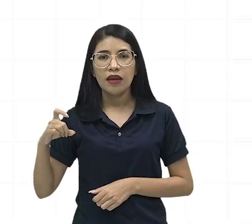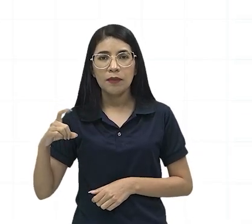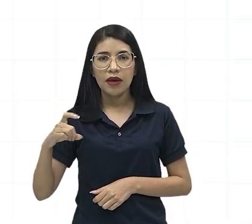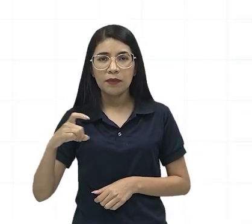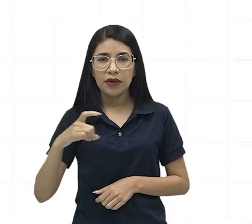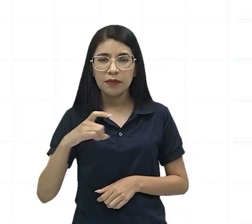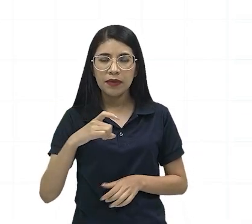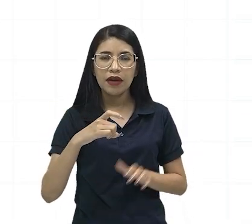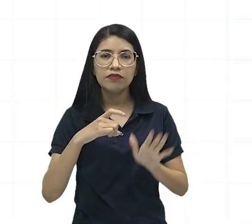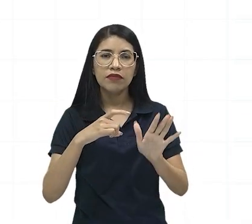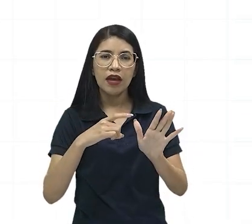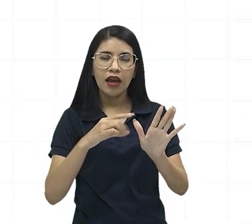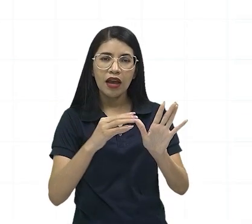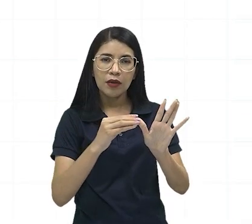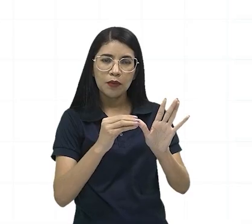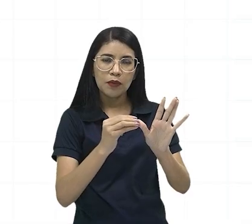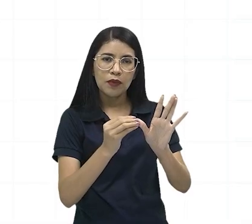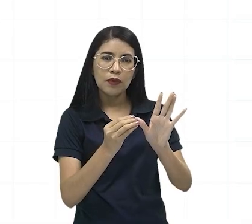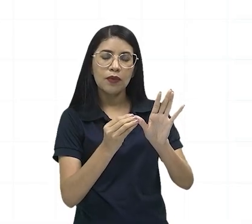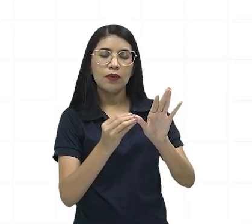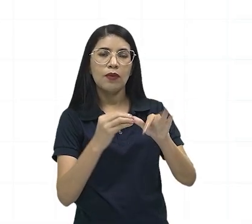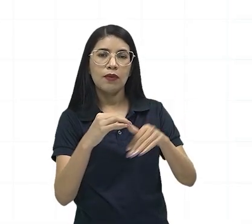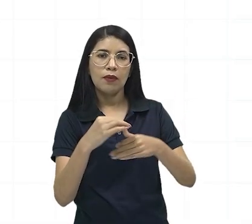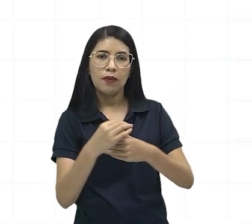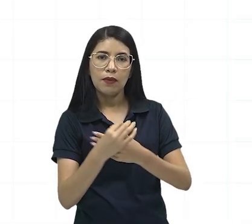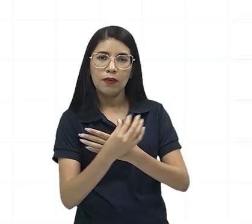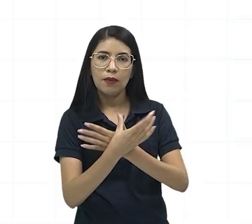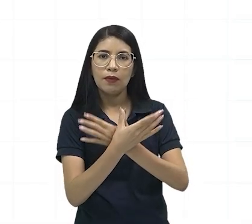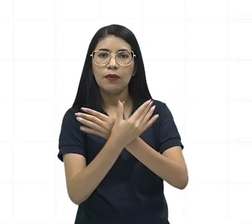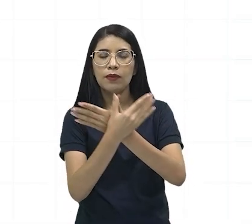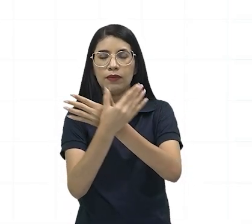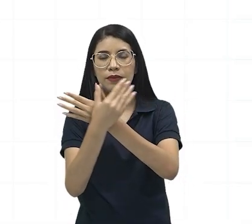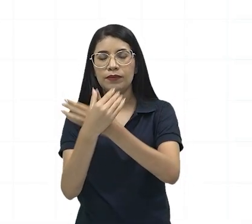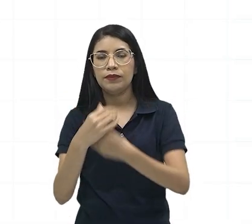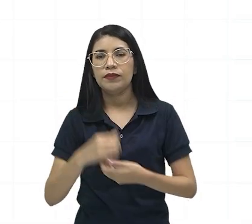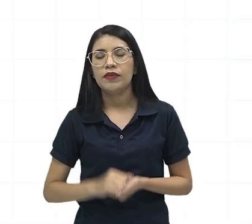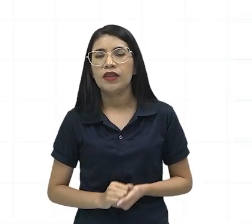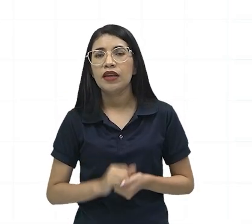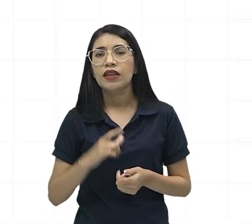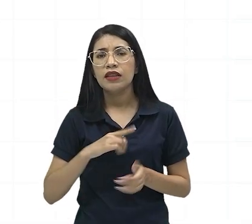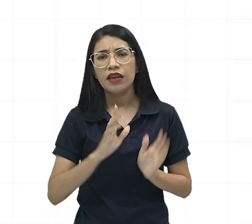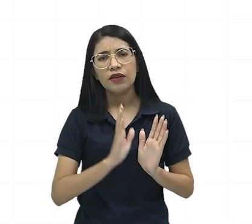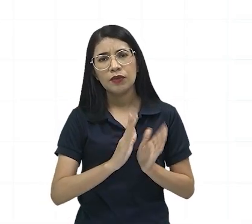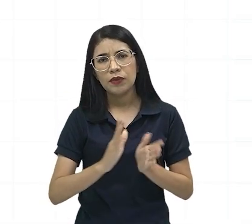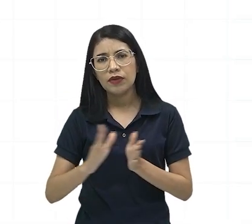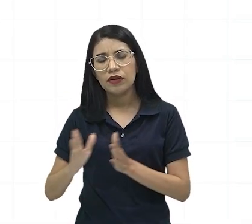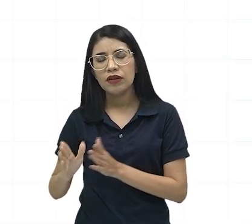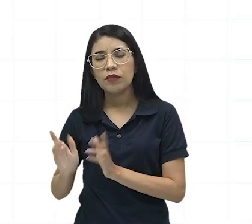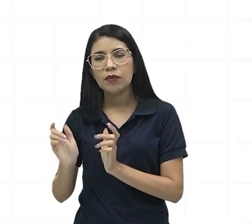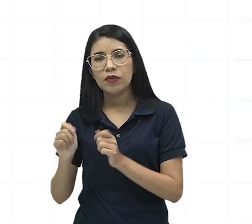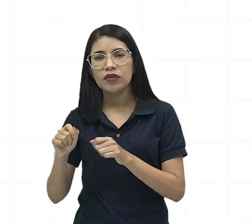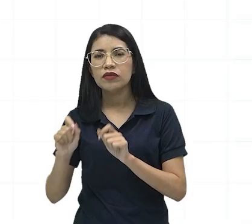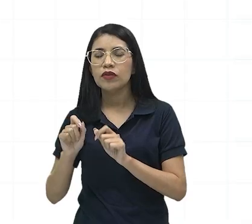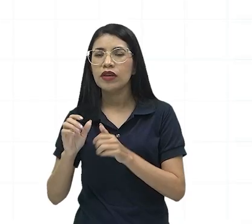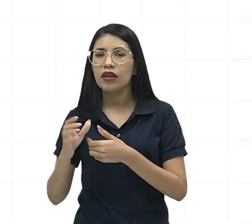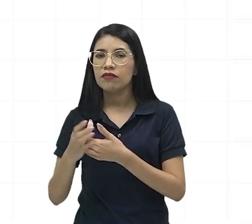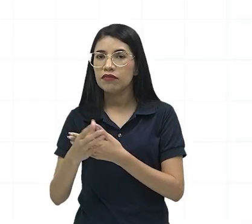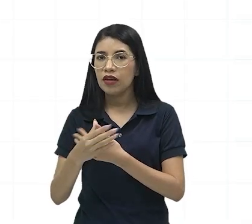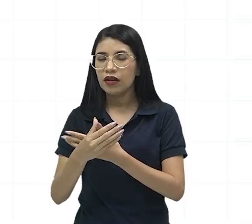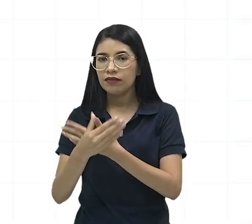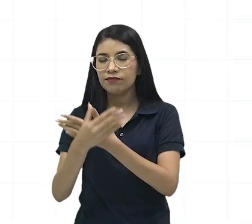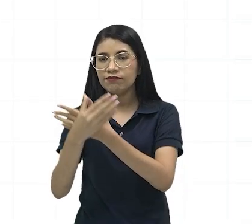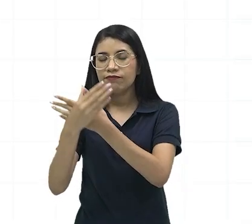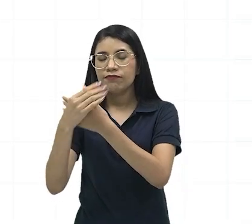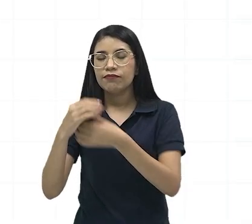por fases de larva, de pupa e assim sucessivamente até que ela possa, propriamente